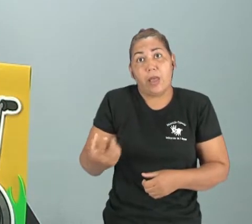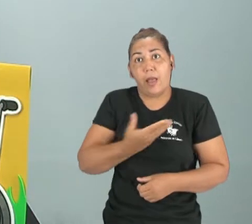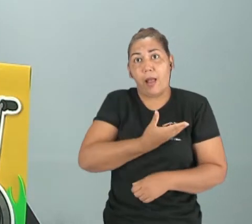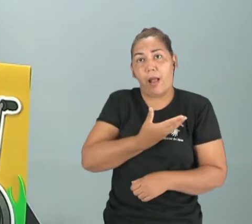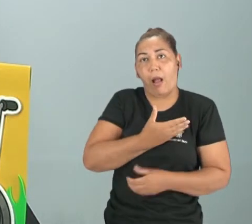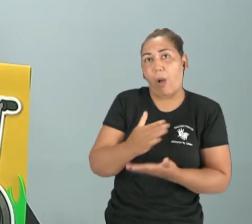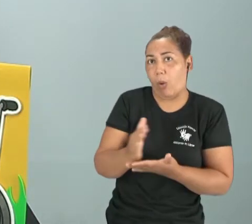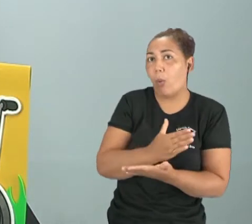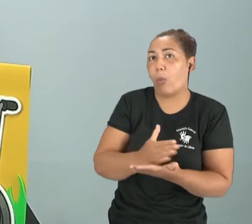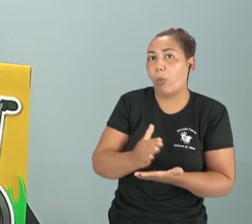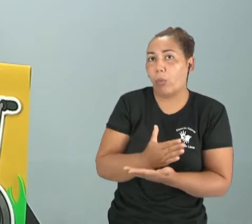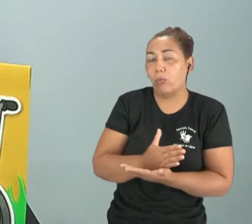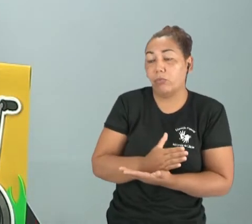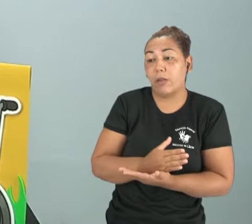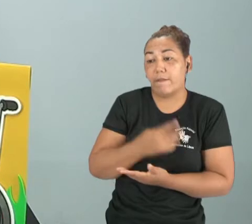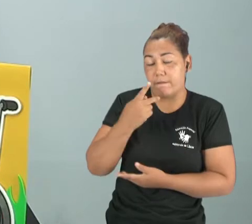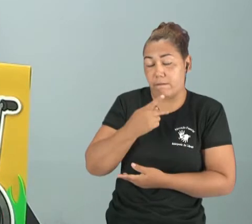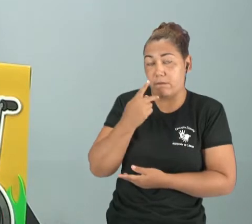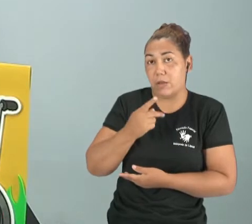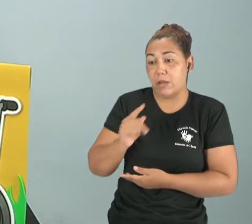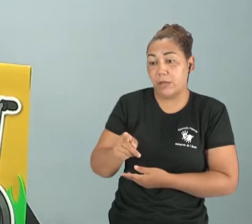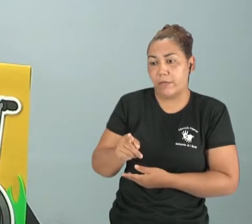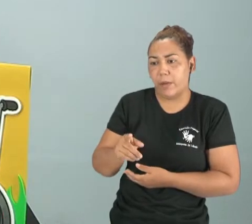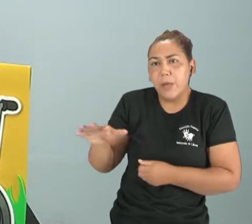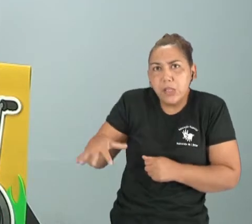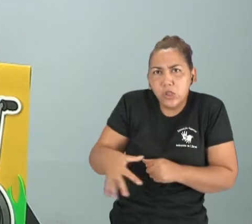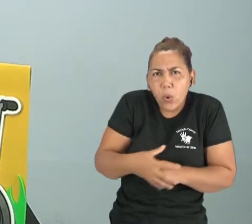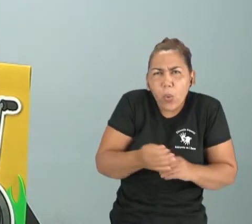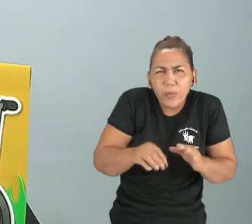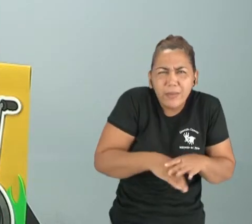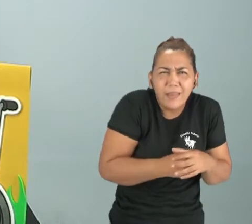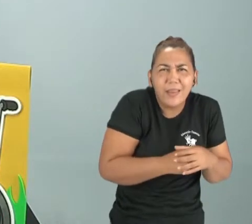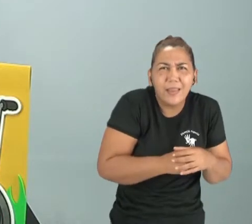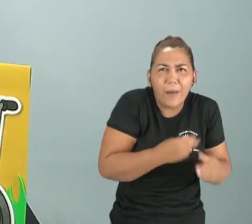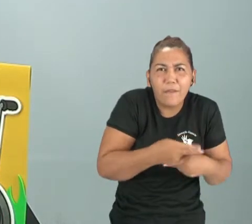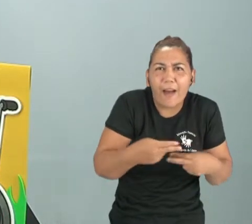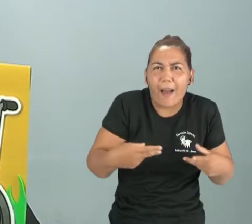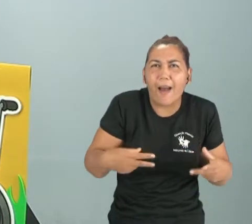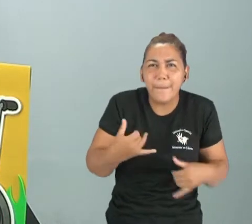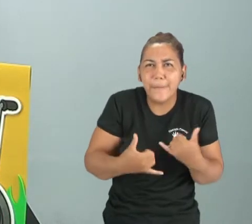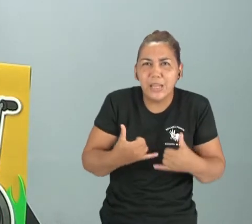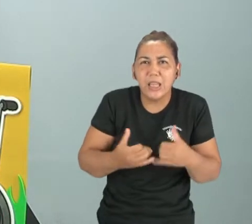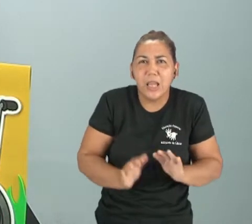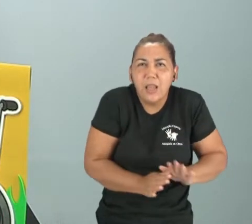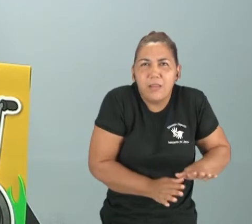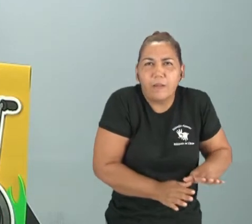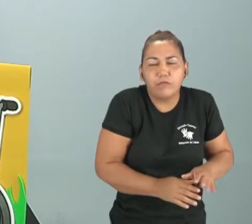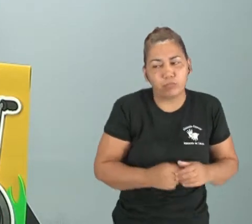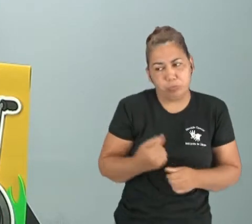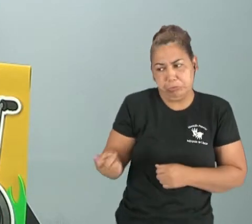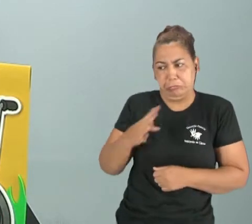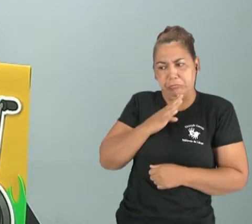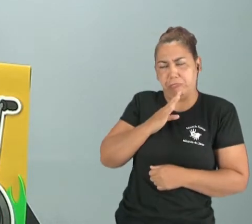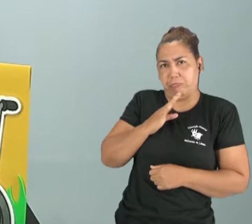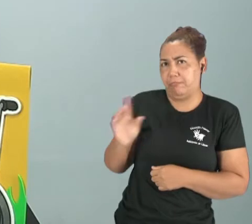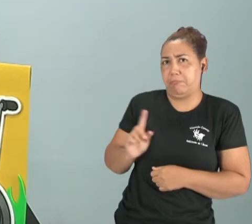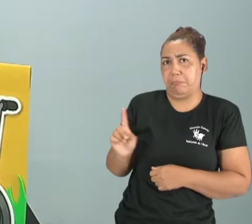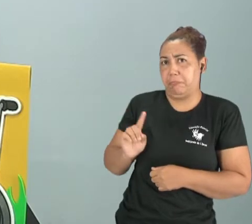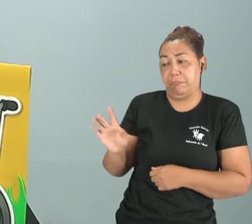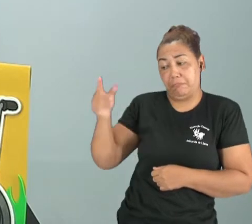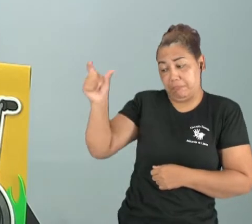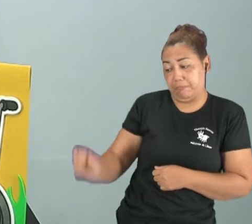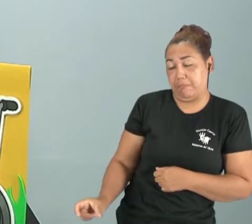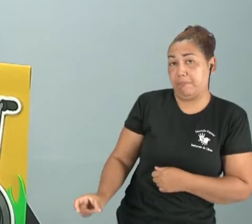falaram assim, ele escutou. Vamos esconder nossas coisas, vamos ficar aqui escondido, porque ninguém conhece esse rapazinho aí,